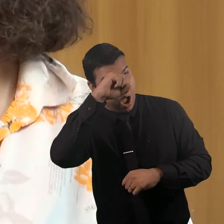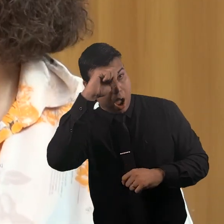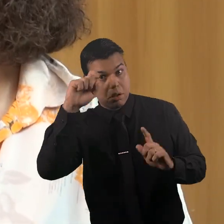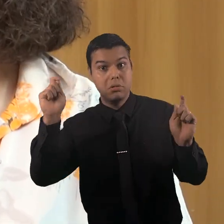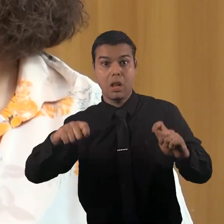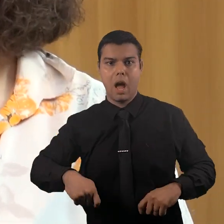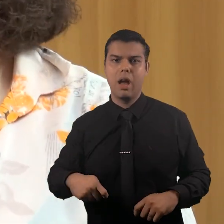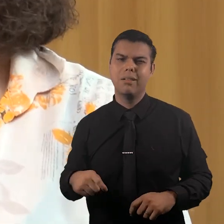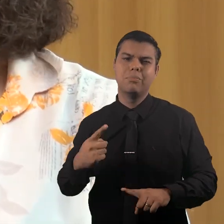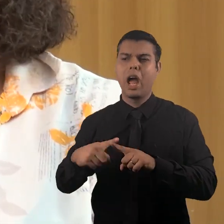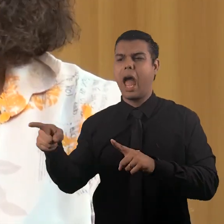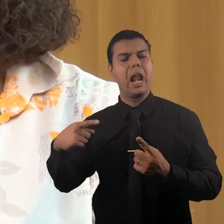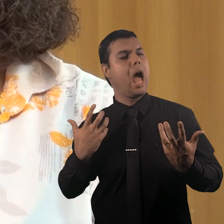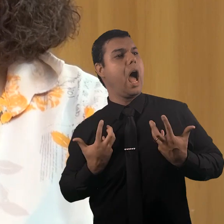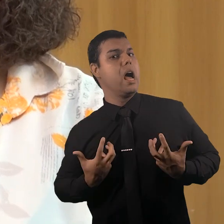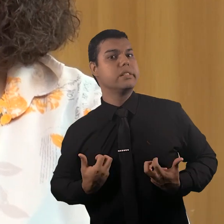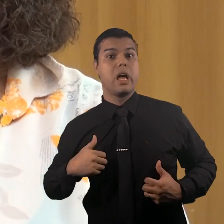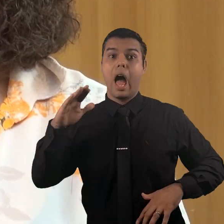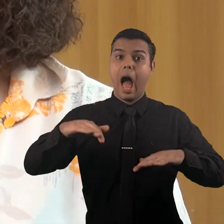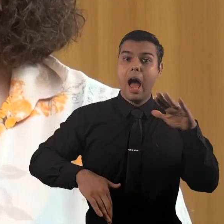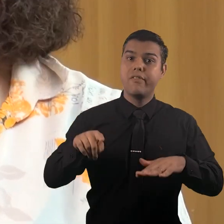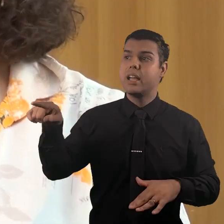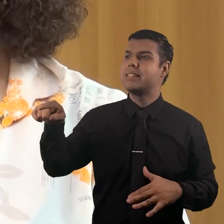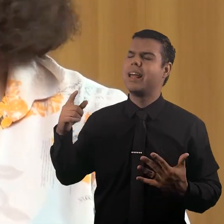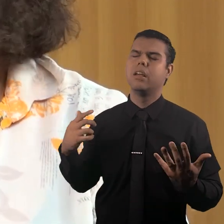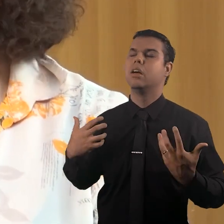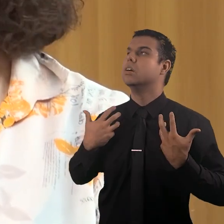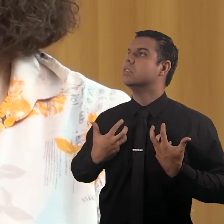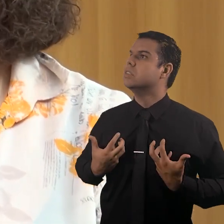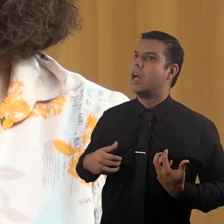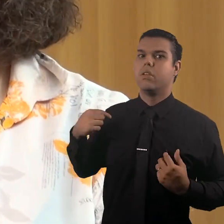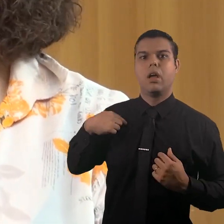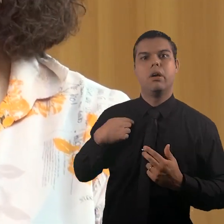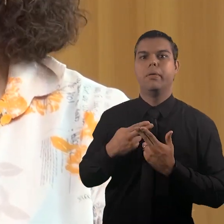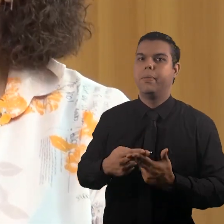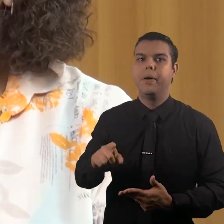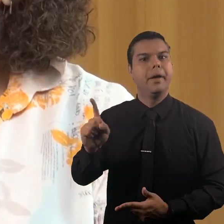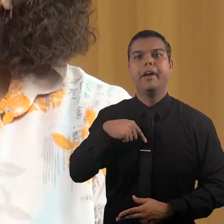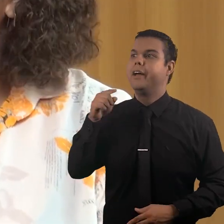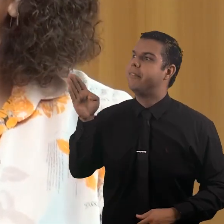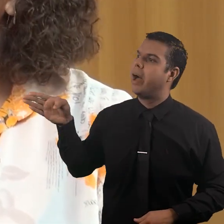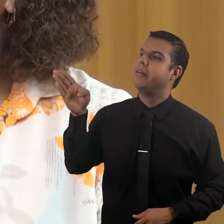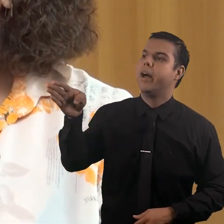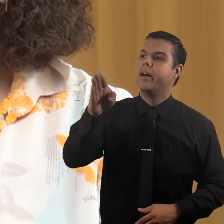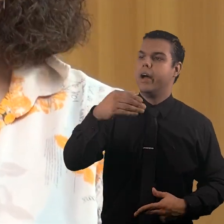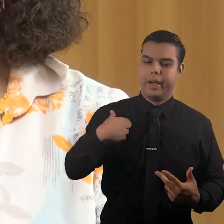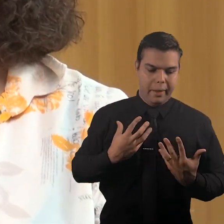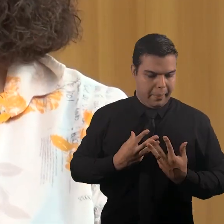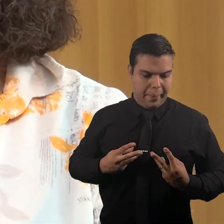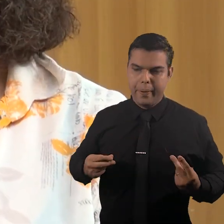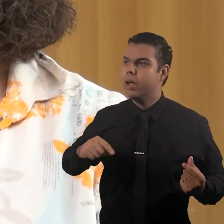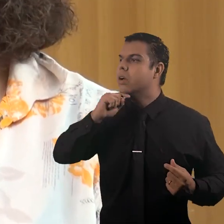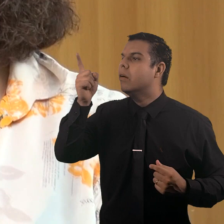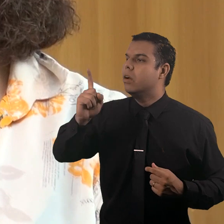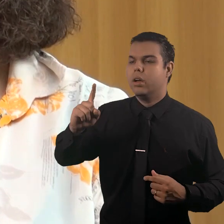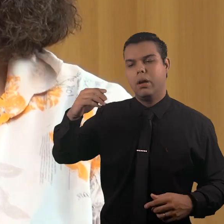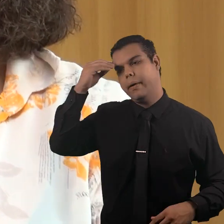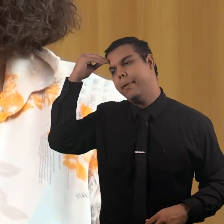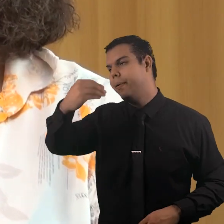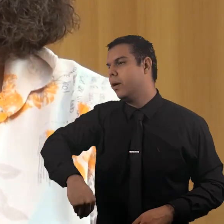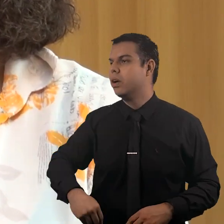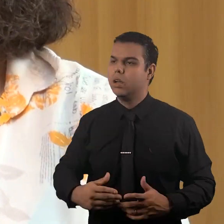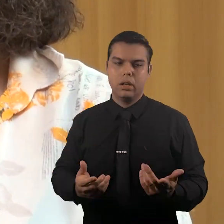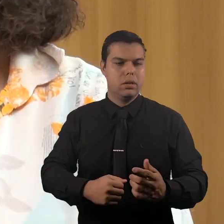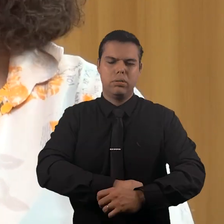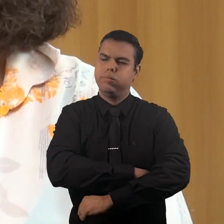ser paciente. E o paciente, muitas vezes, não tem essa voz, ele está tão cansado de tentar ficar curado que ele não tem mais voz, ele não